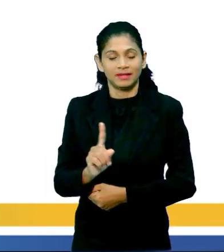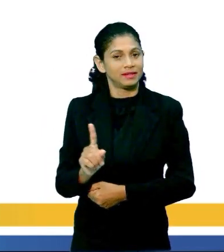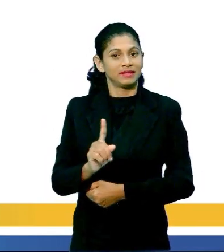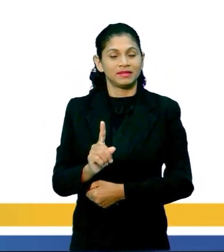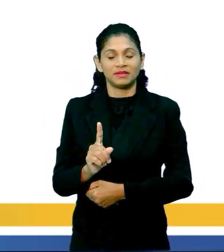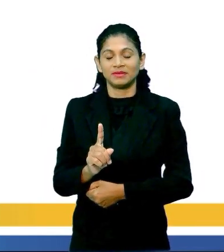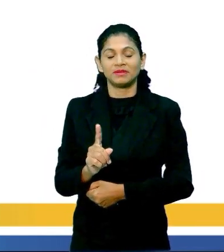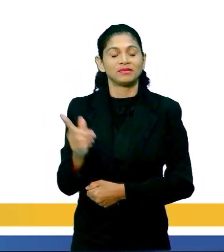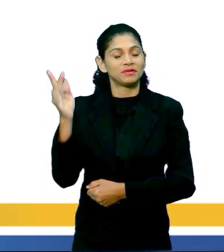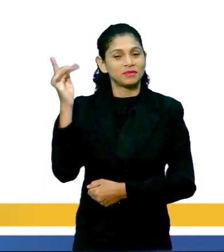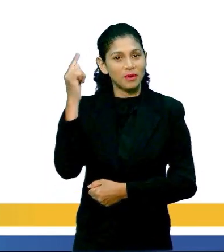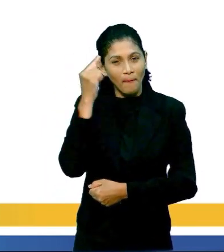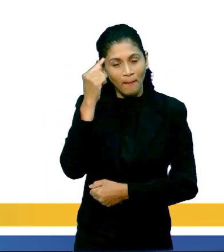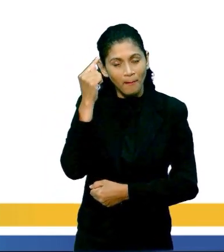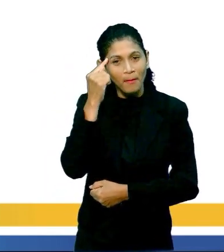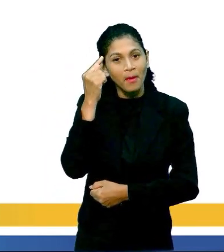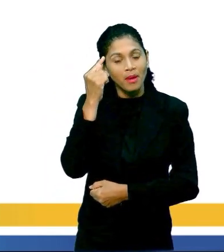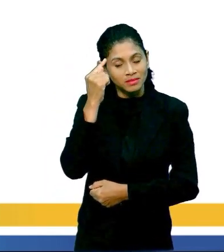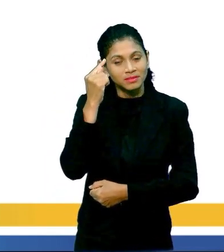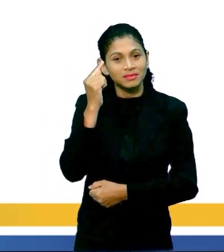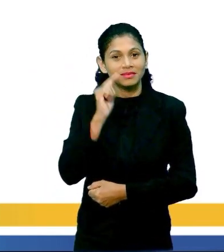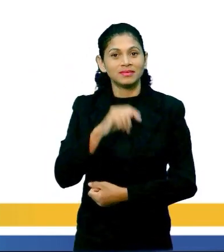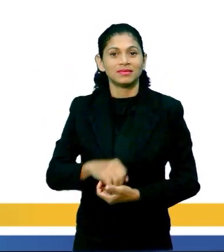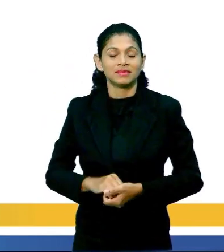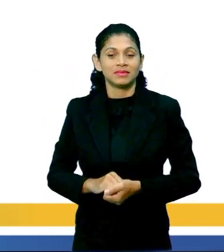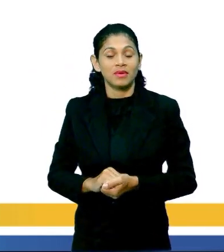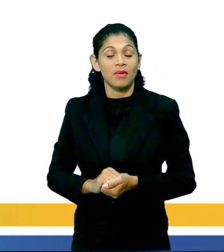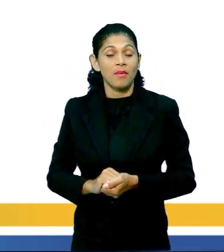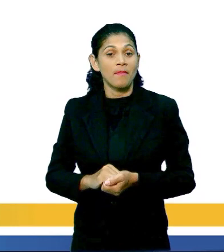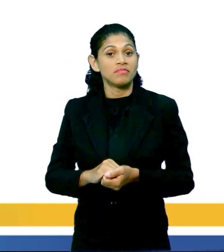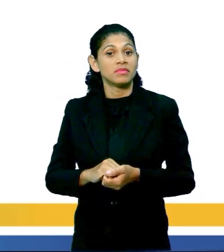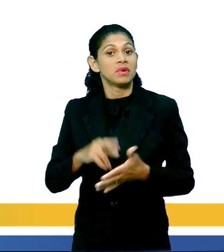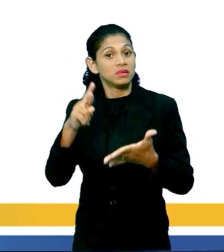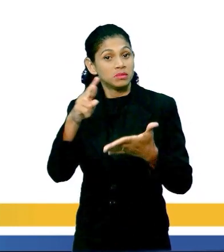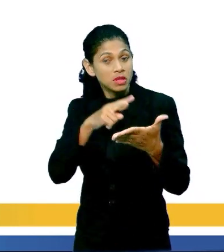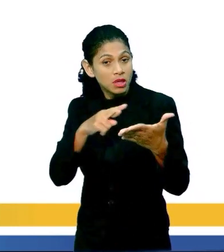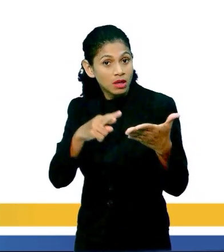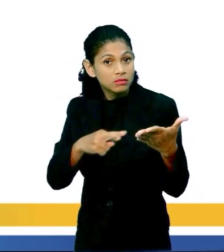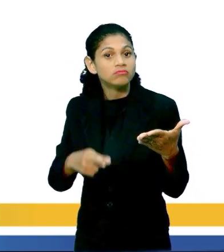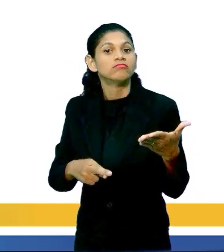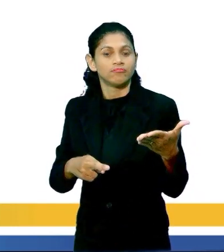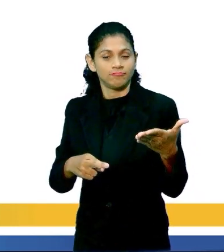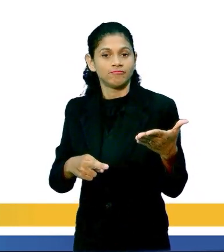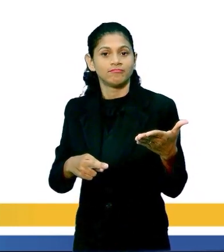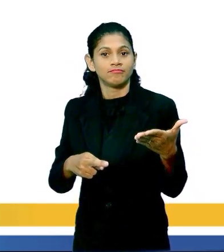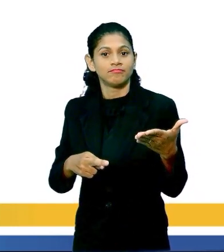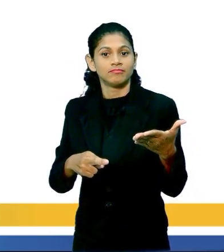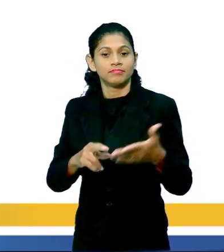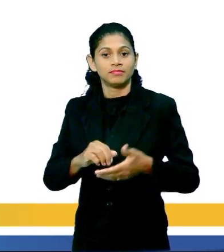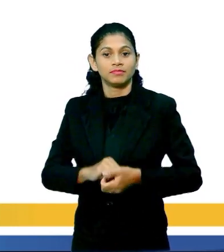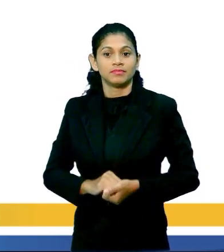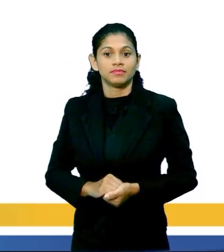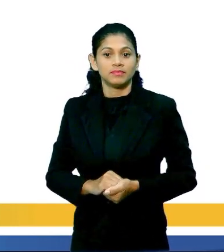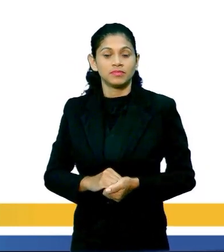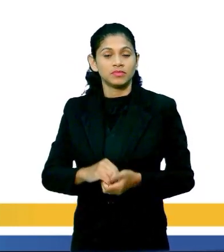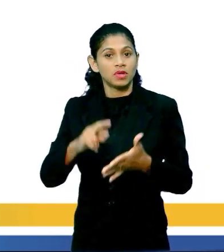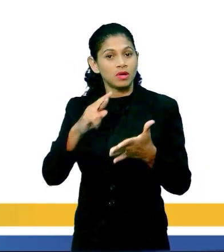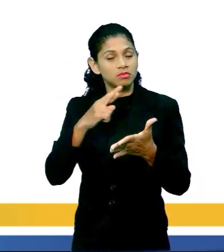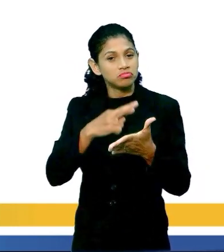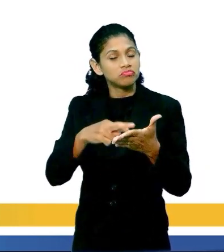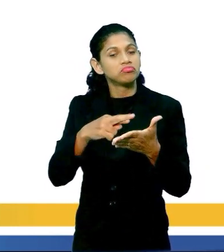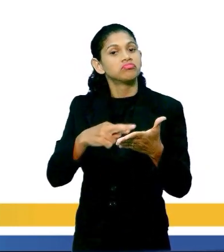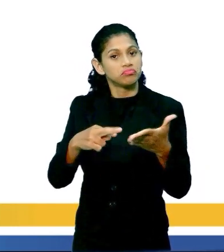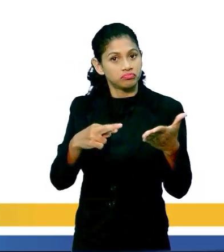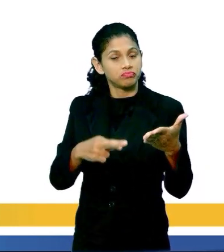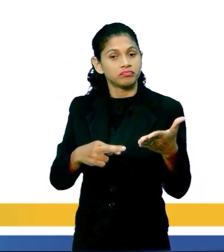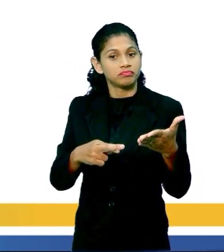que muito provavelmente é levado a pensar, e sim relatório, ok? Então, se vocês verem essa palavra report, vocês vão ver